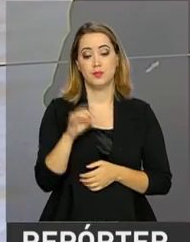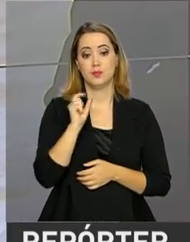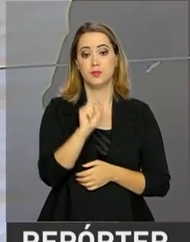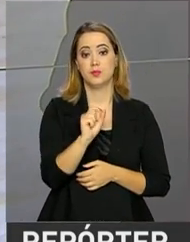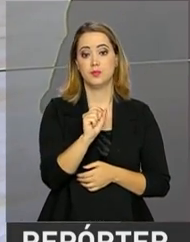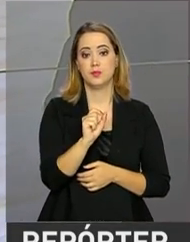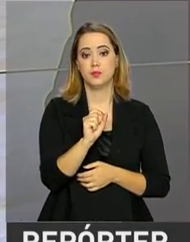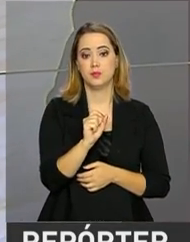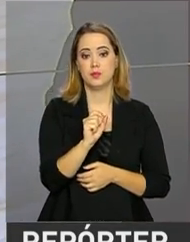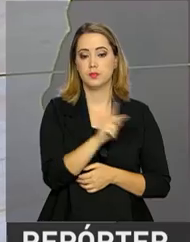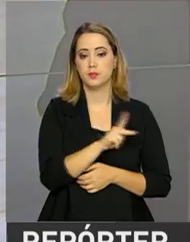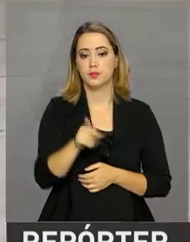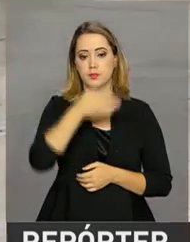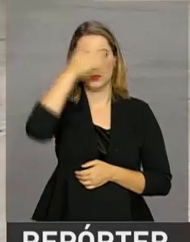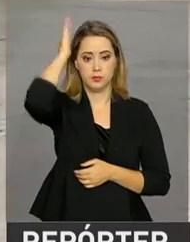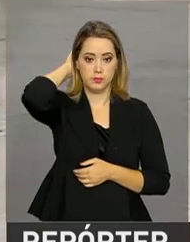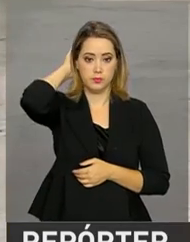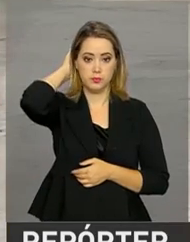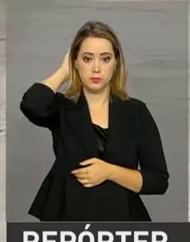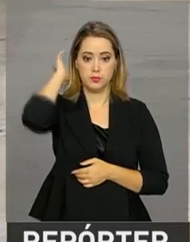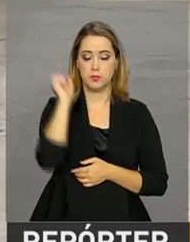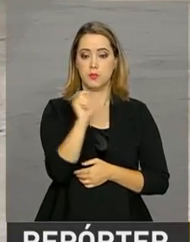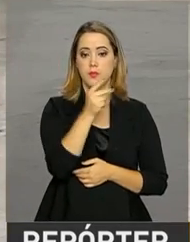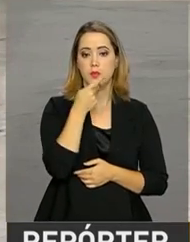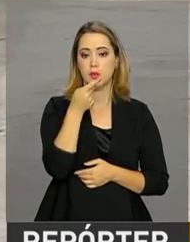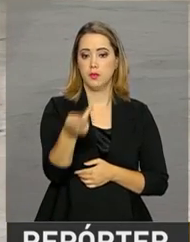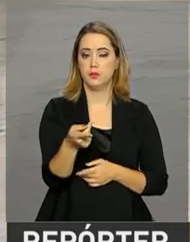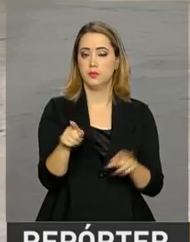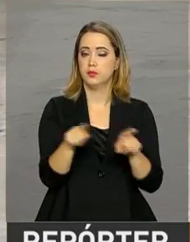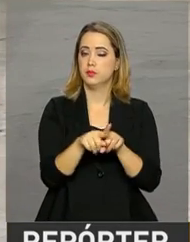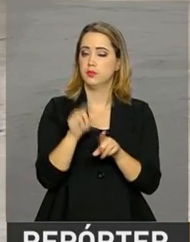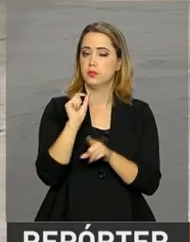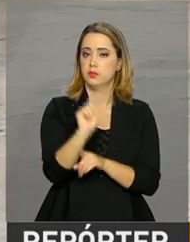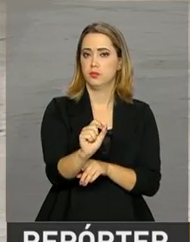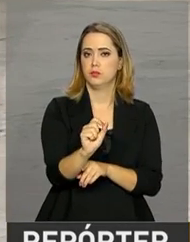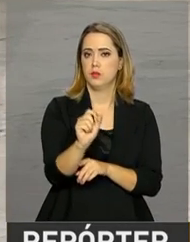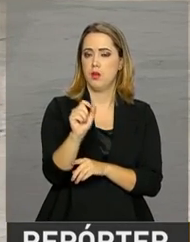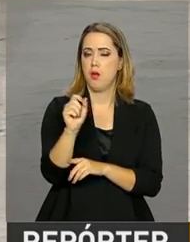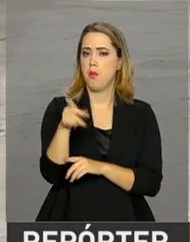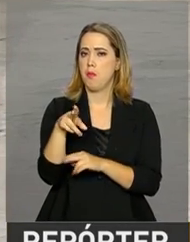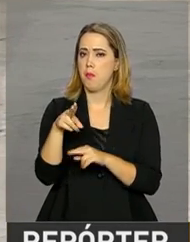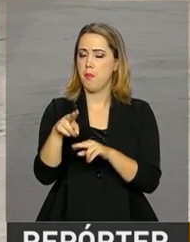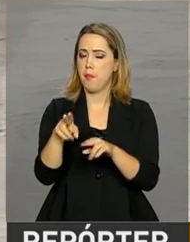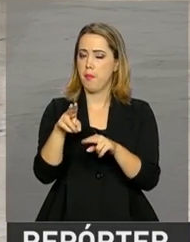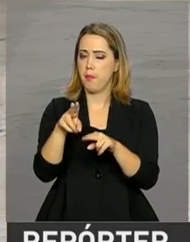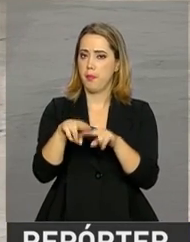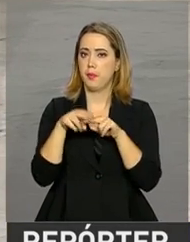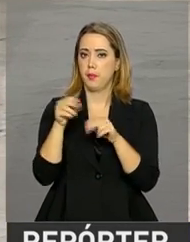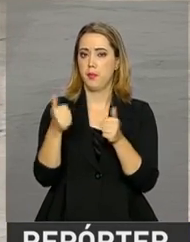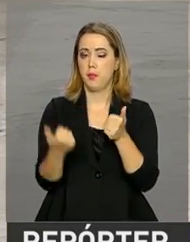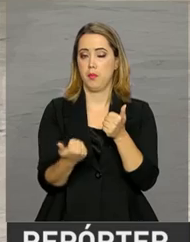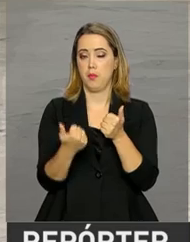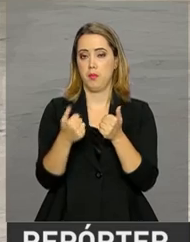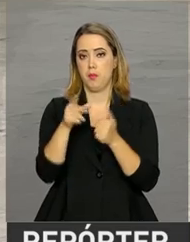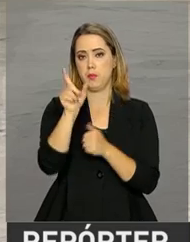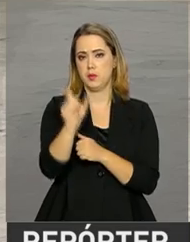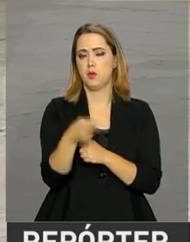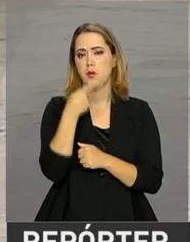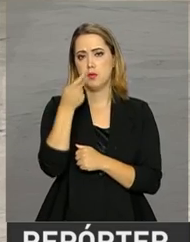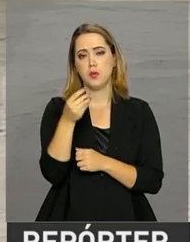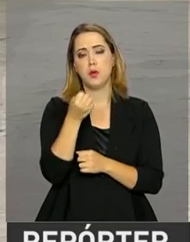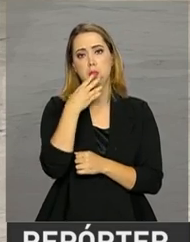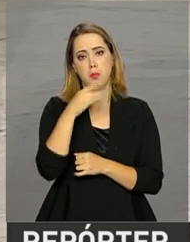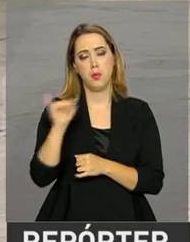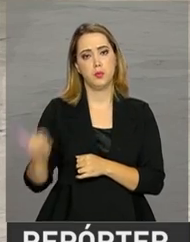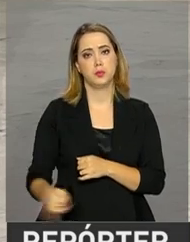Leandro o presidente Michel Temer por meio do porta-voz da presidência da república Alexandre parola manifestou satisfação com a queda